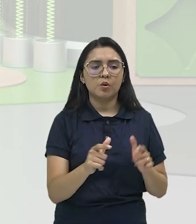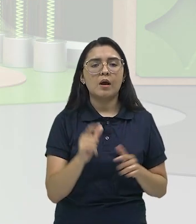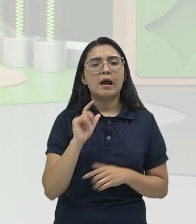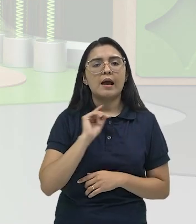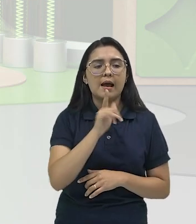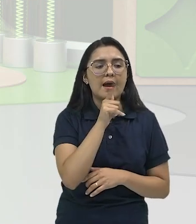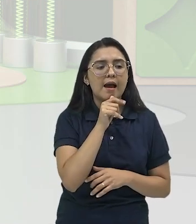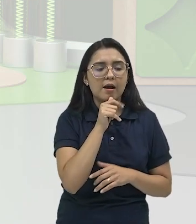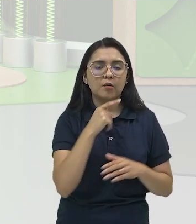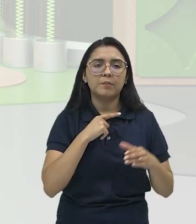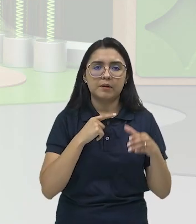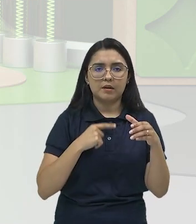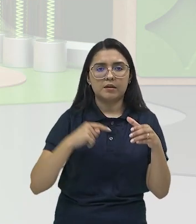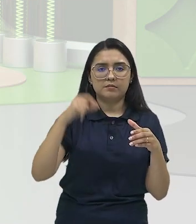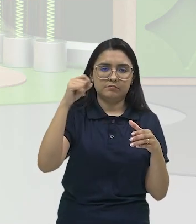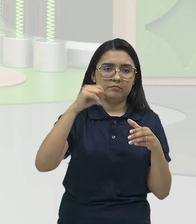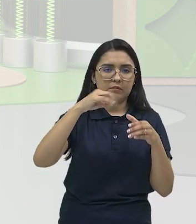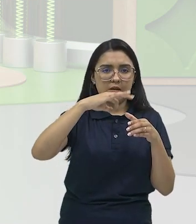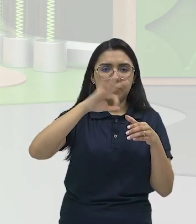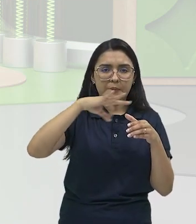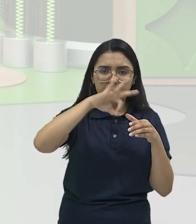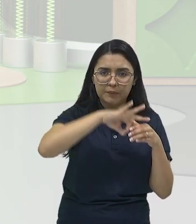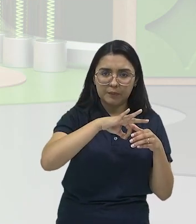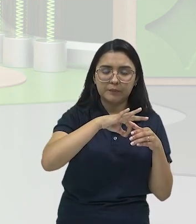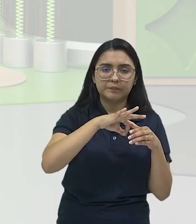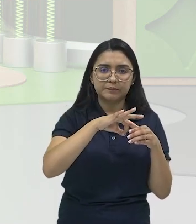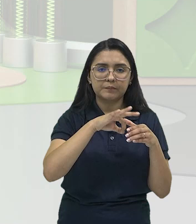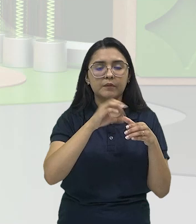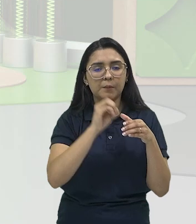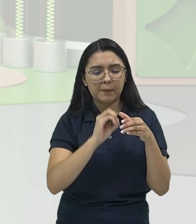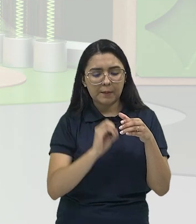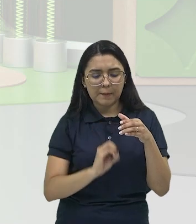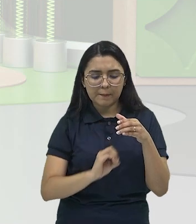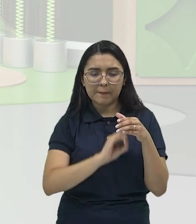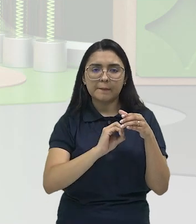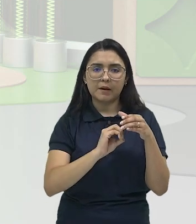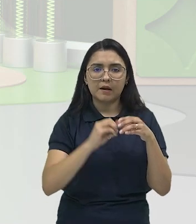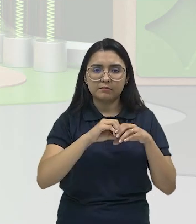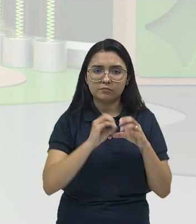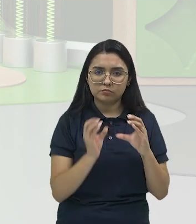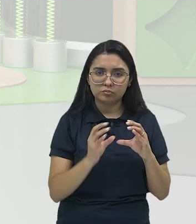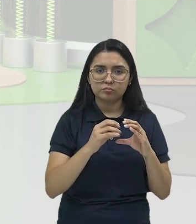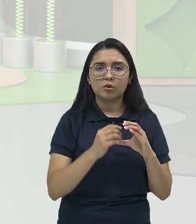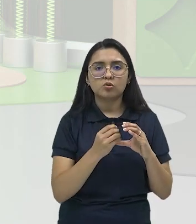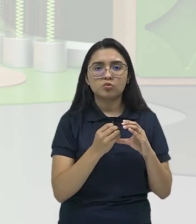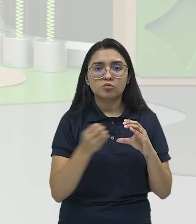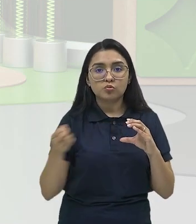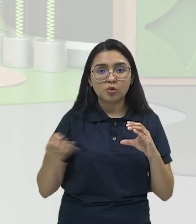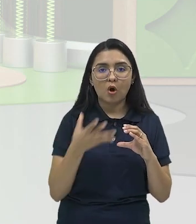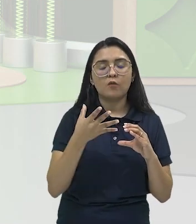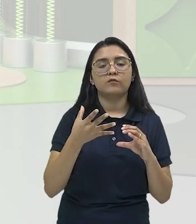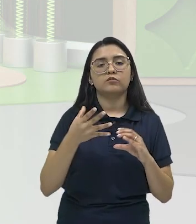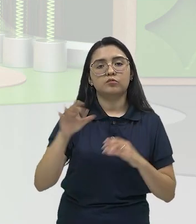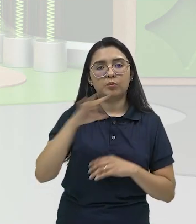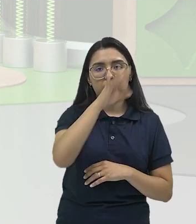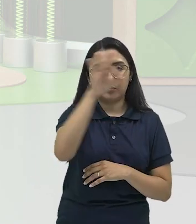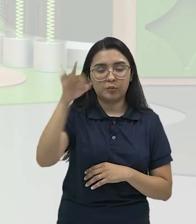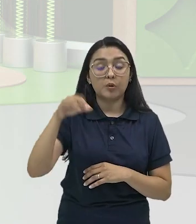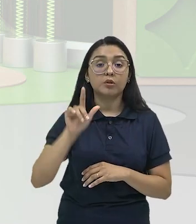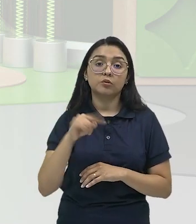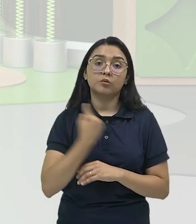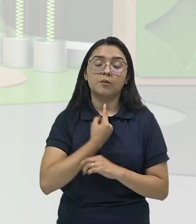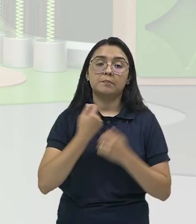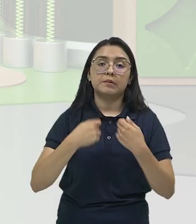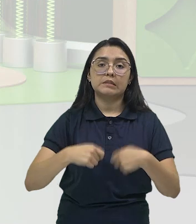que seja para ele depositar os seus ovos e dali esses ovos vão eclodir e formar novos mosquitos. E é isso que a gente